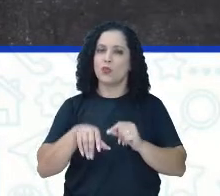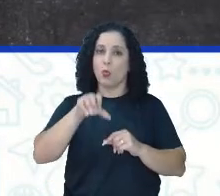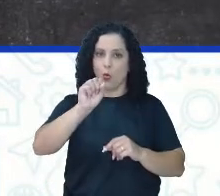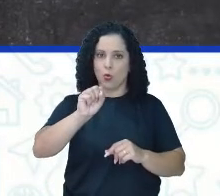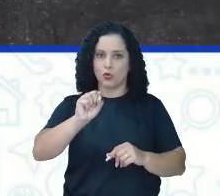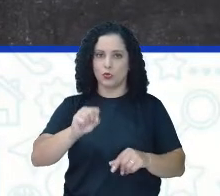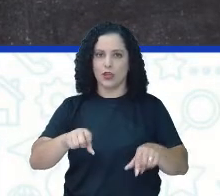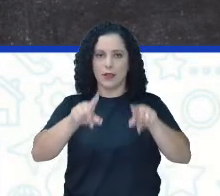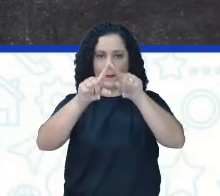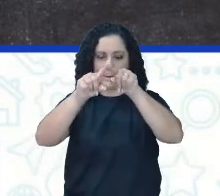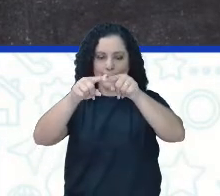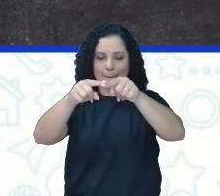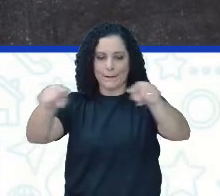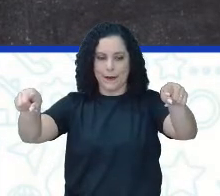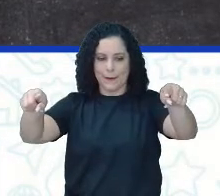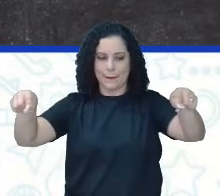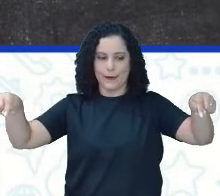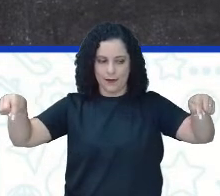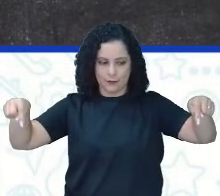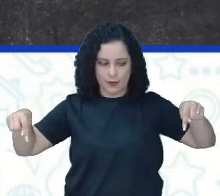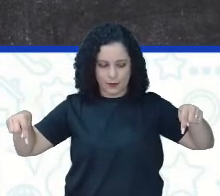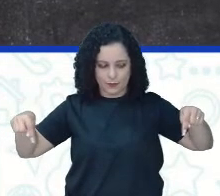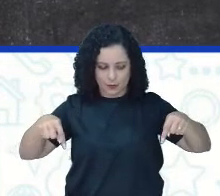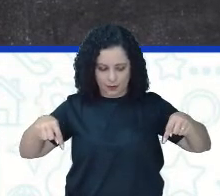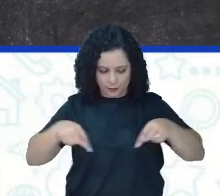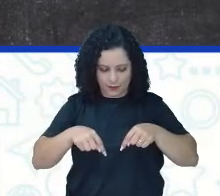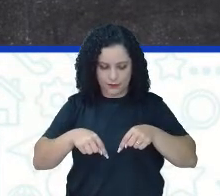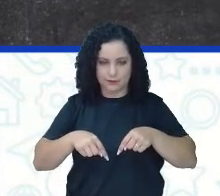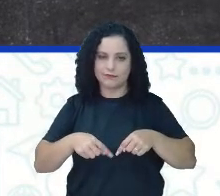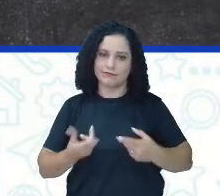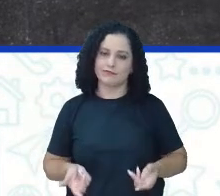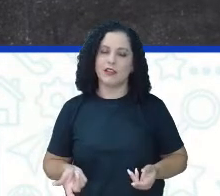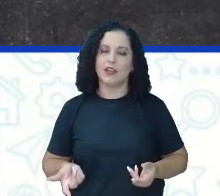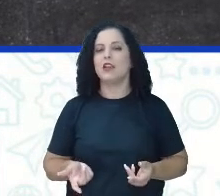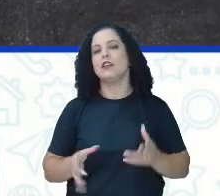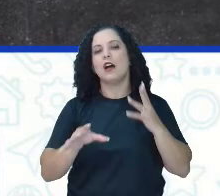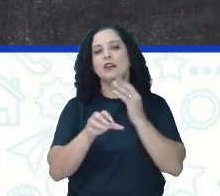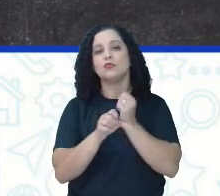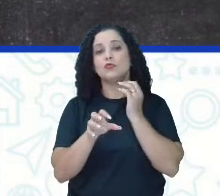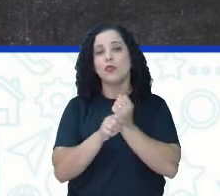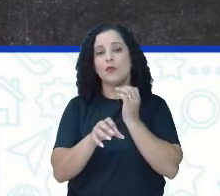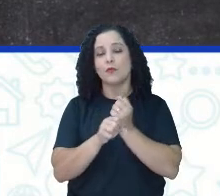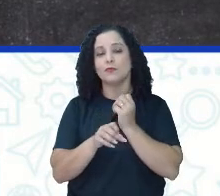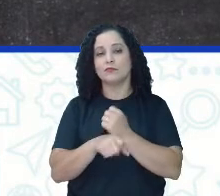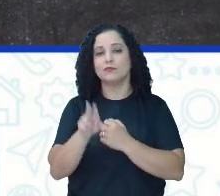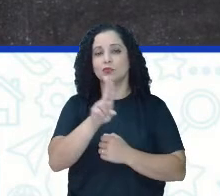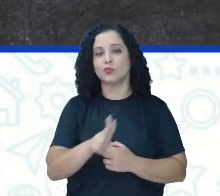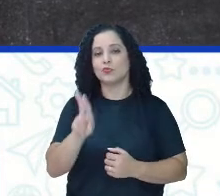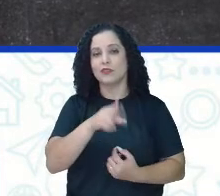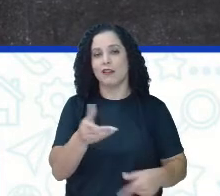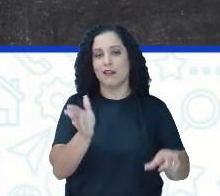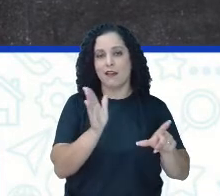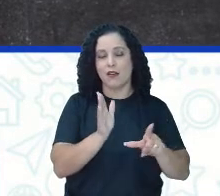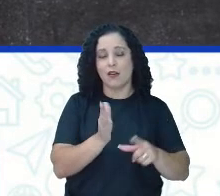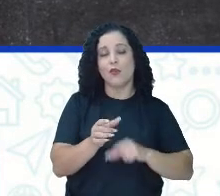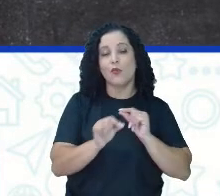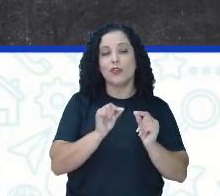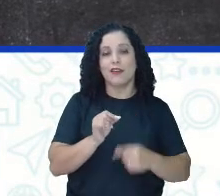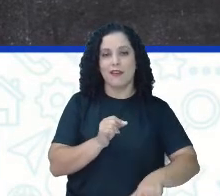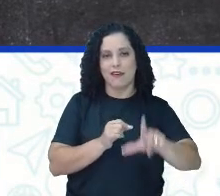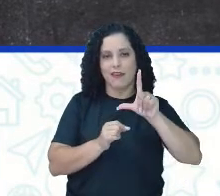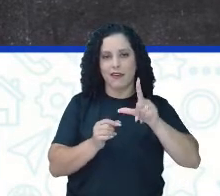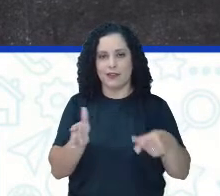é um octógono. E para fazer a soma dos ângulos, a gente vai utilizar a formulazinha L menos 2, que